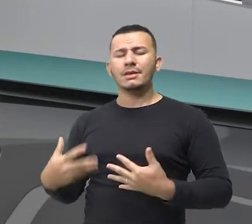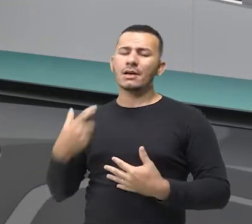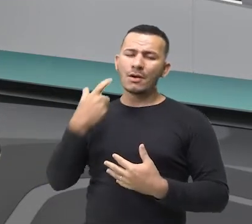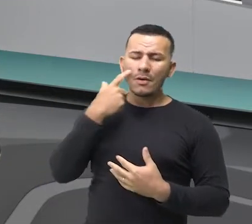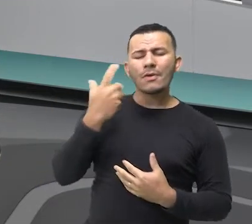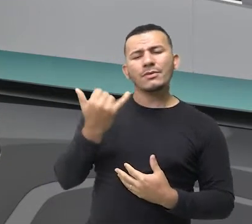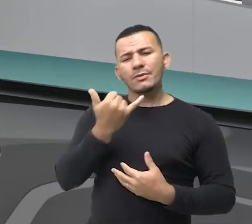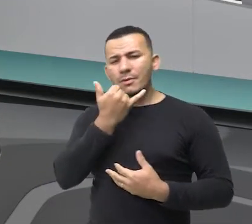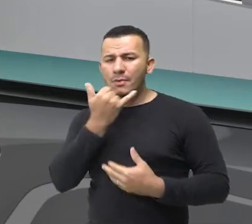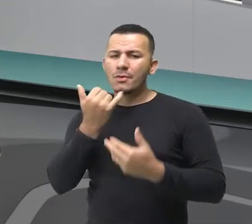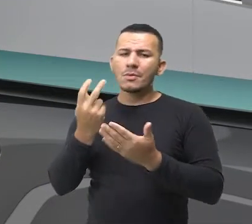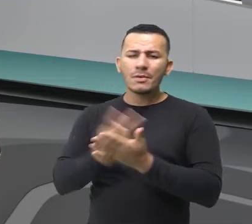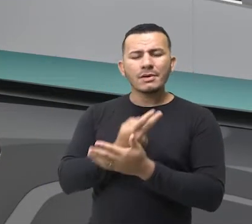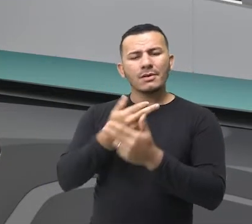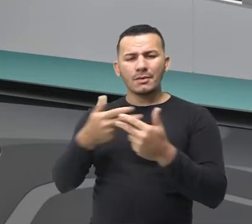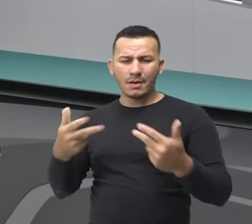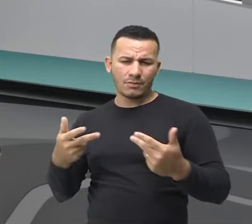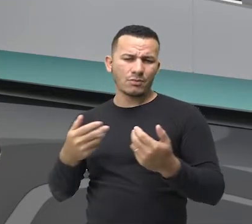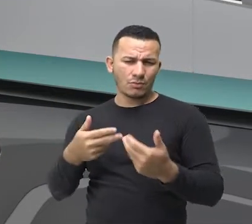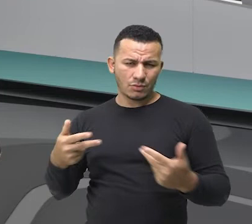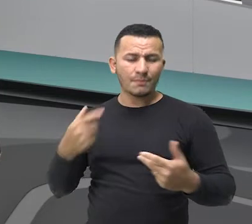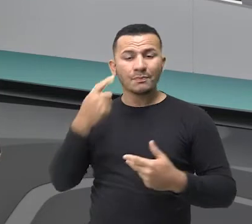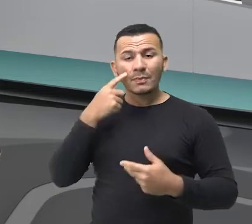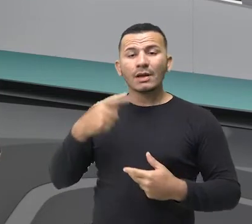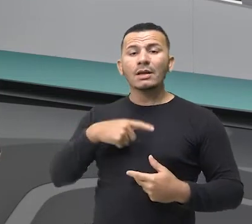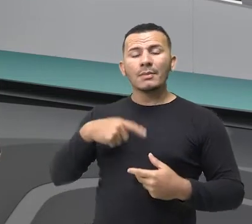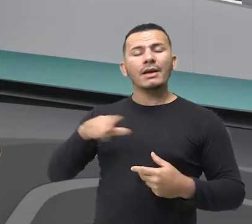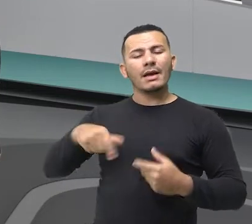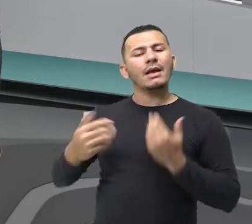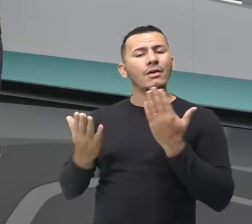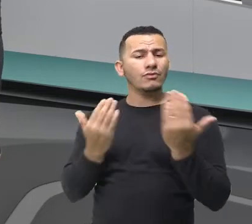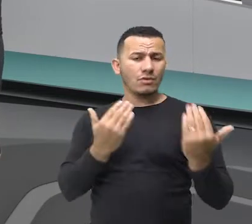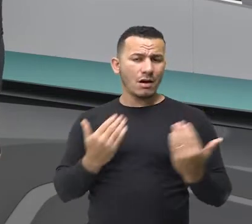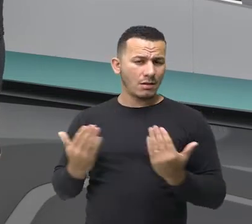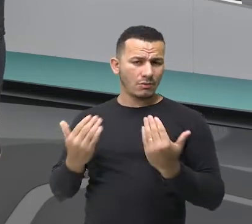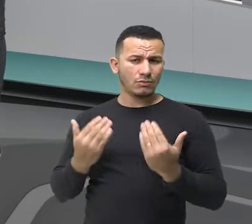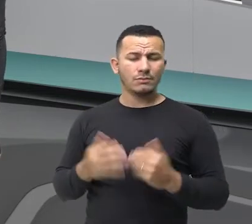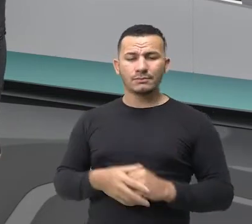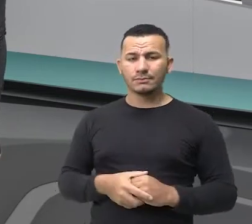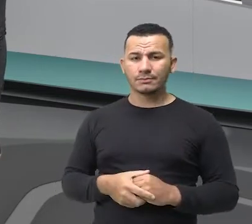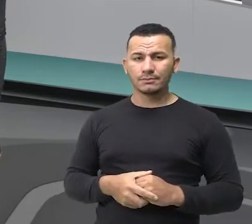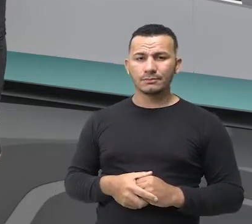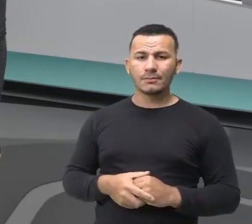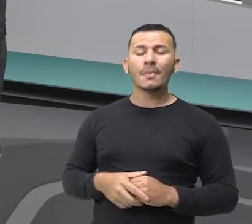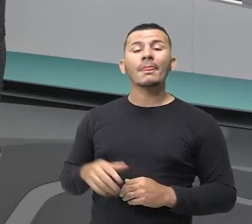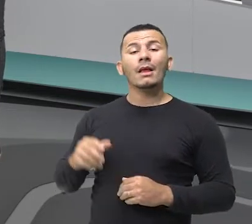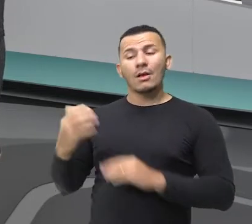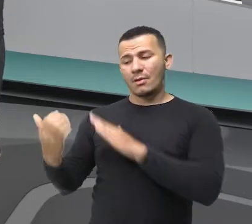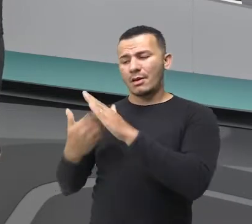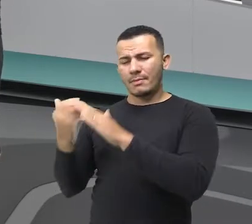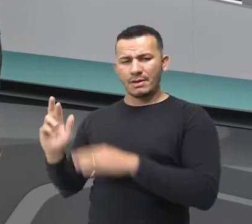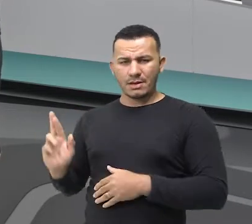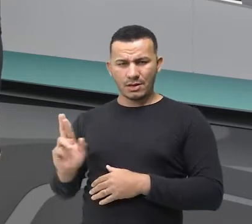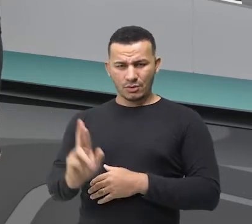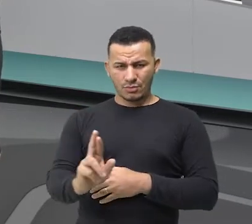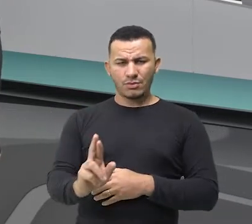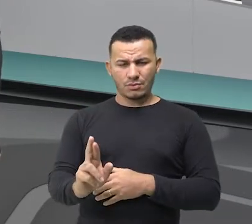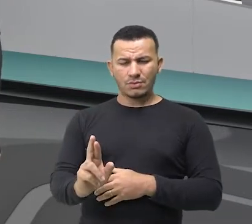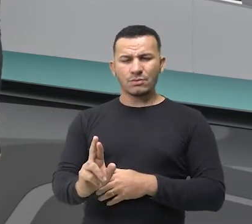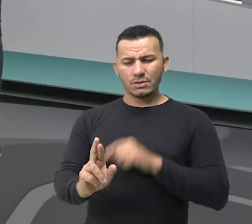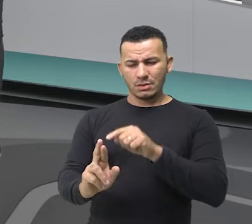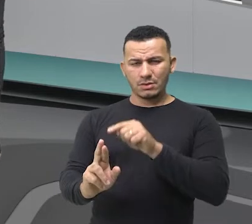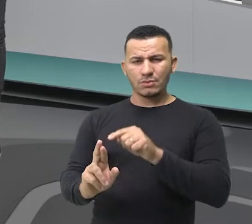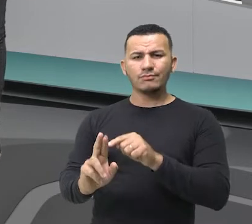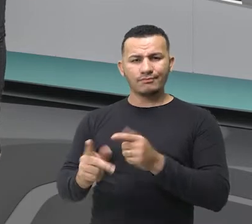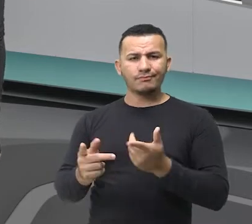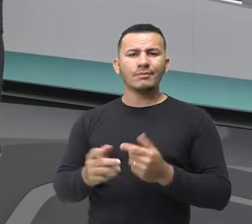sobre o produto e observe que a gente tem aqui Um Diálogo realmente neste site Olha só a resposta da empresa réplica